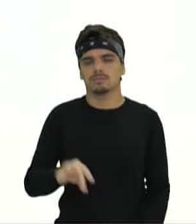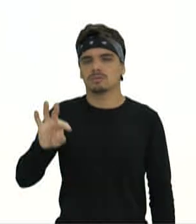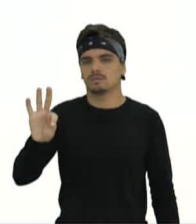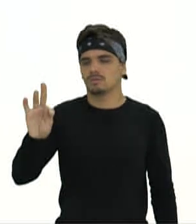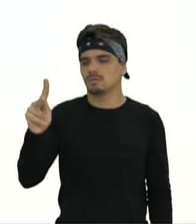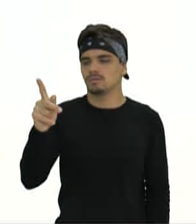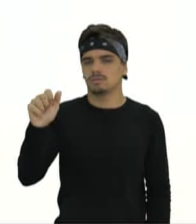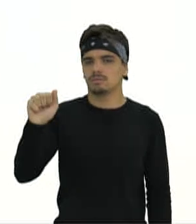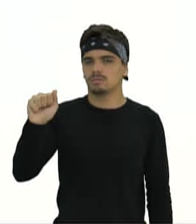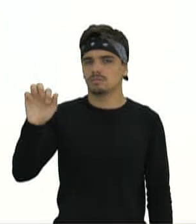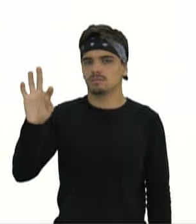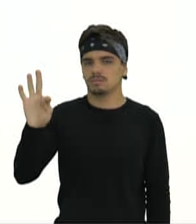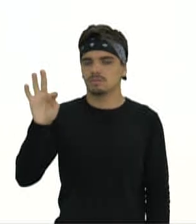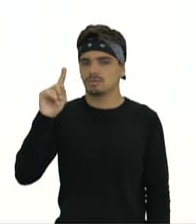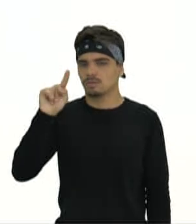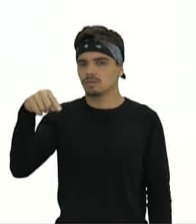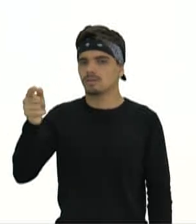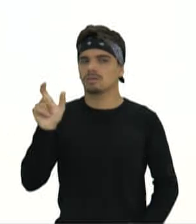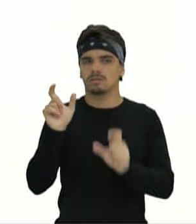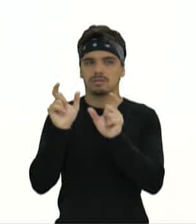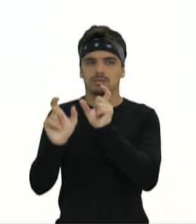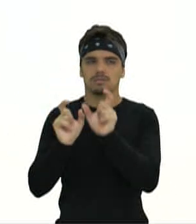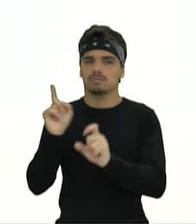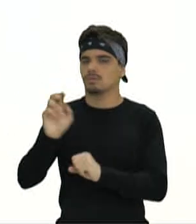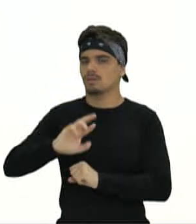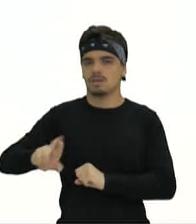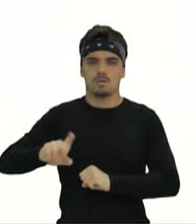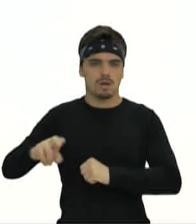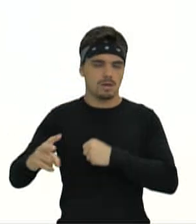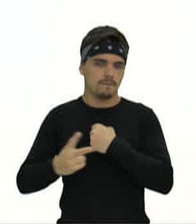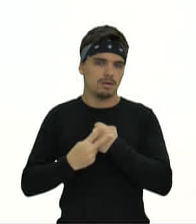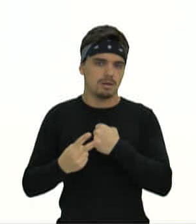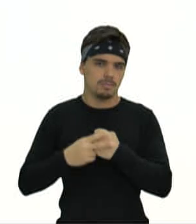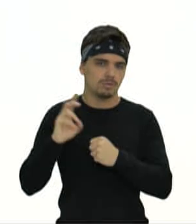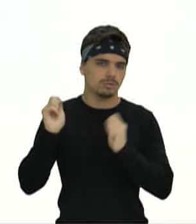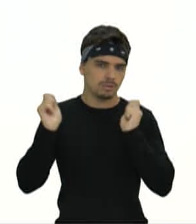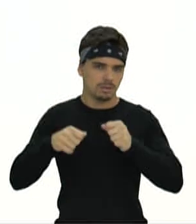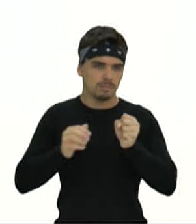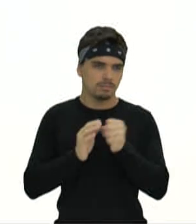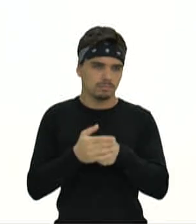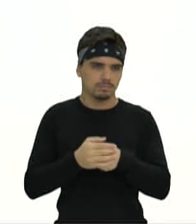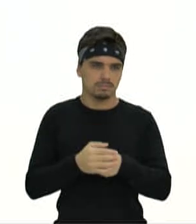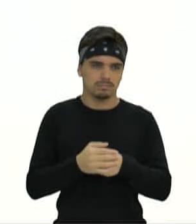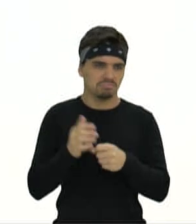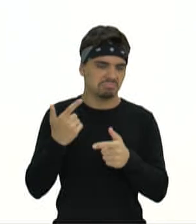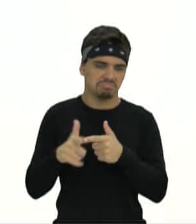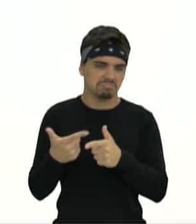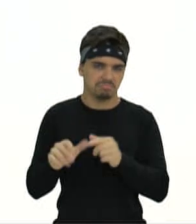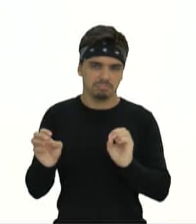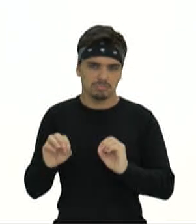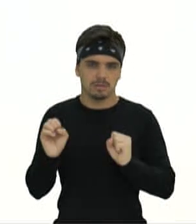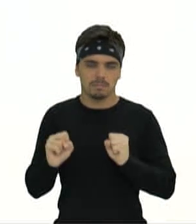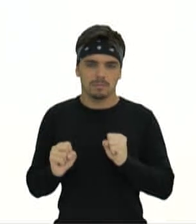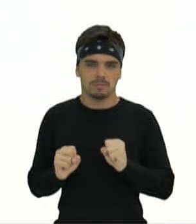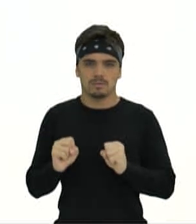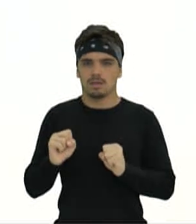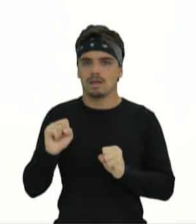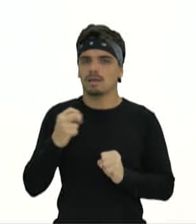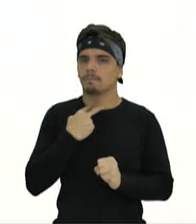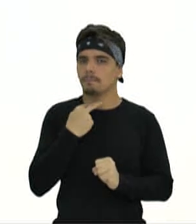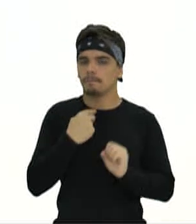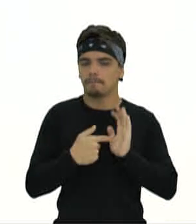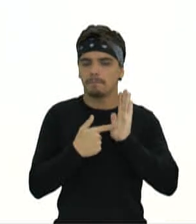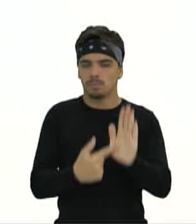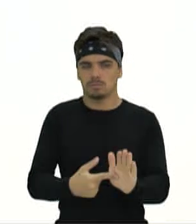that está aqui e a palavra que veio depois não é verbo. Então, aqui a gente pode omitir. Então, não marca essa, porque é para a gente marcar que não